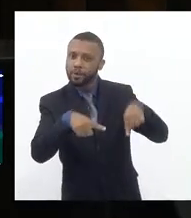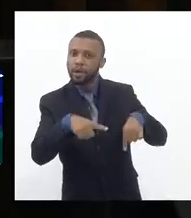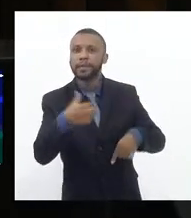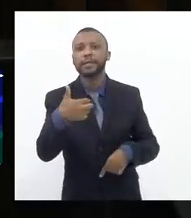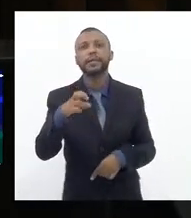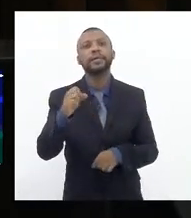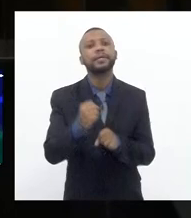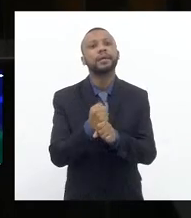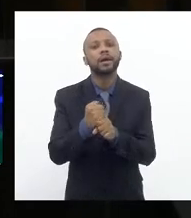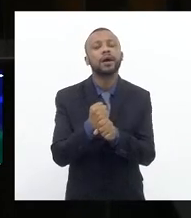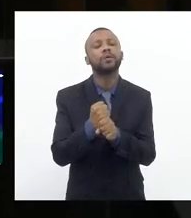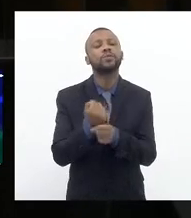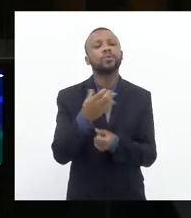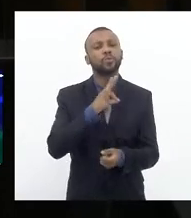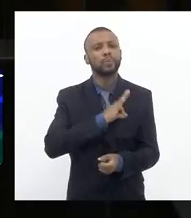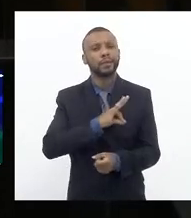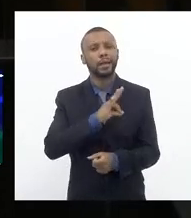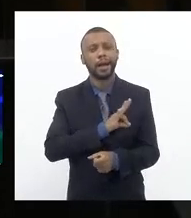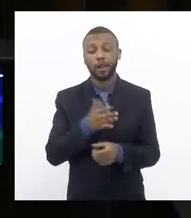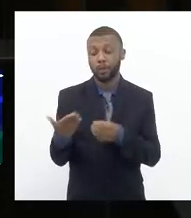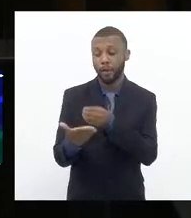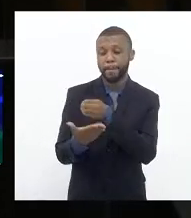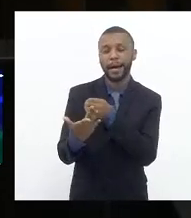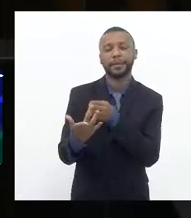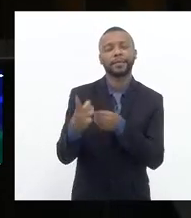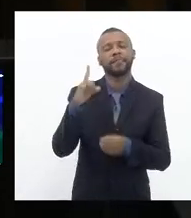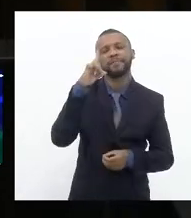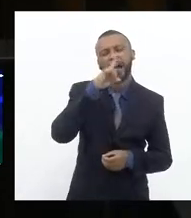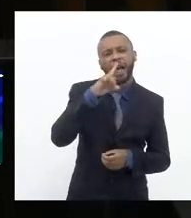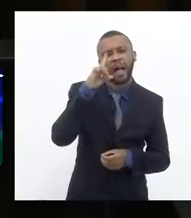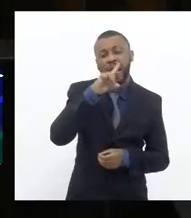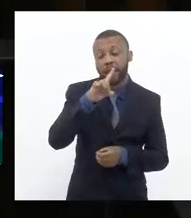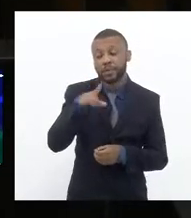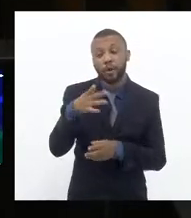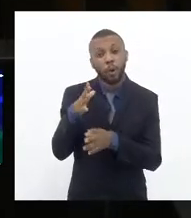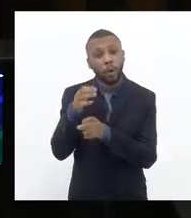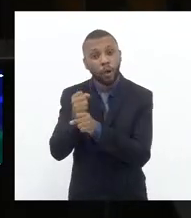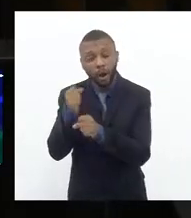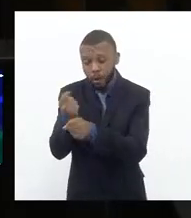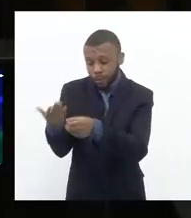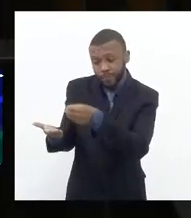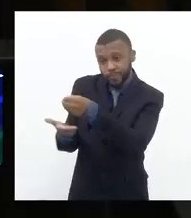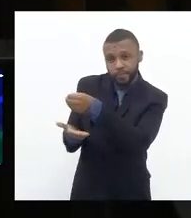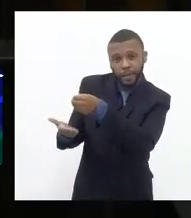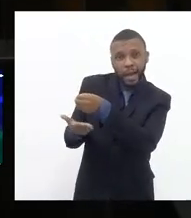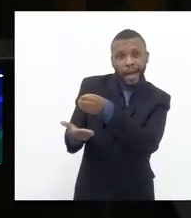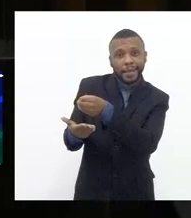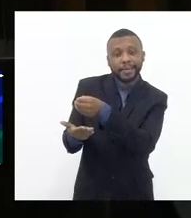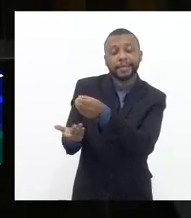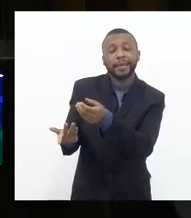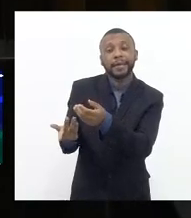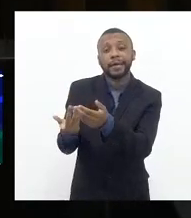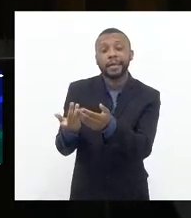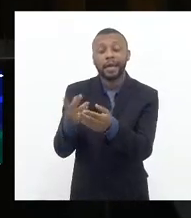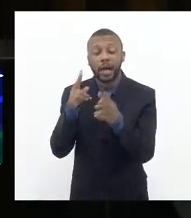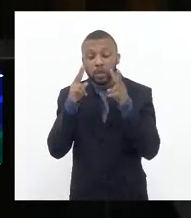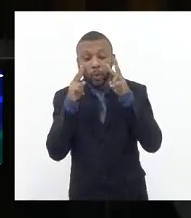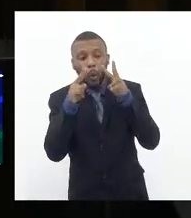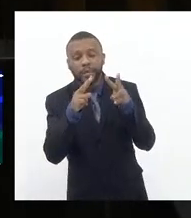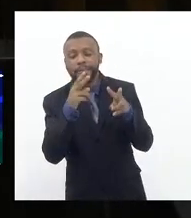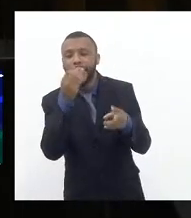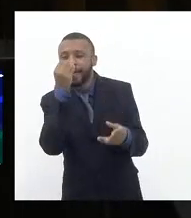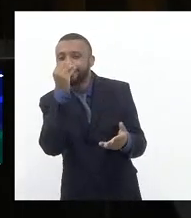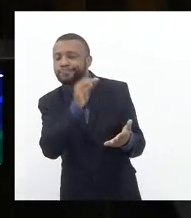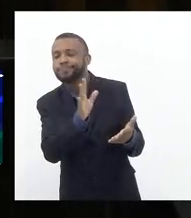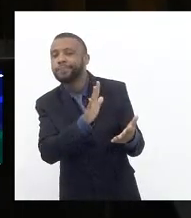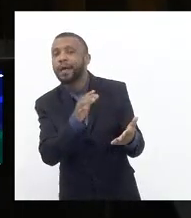médias salariais baixíssimas. Quando a base de cálculo deixa de desconsiderar as